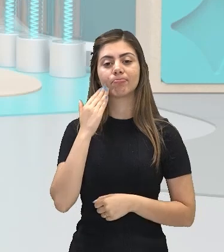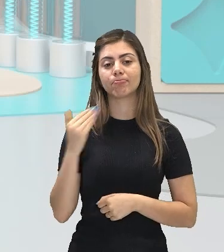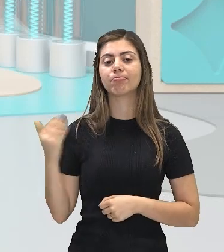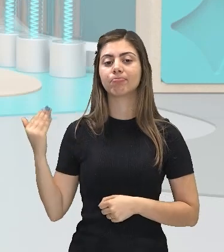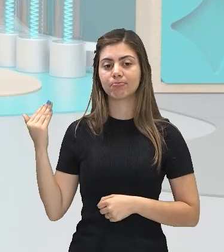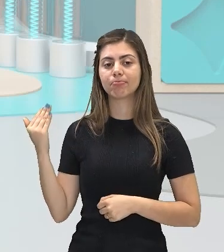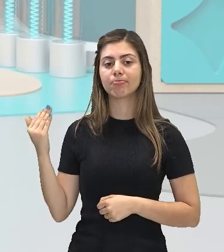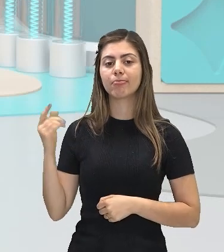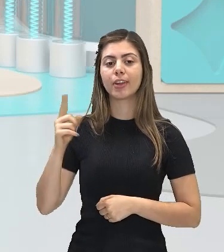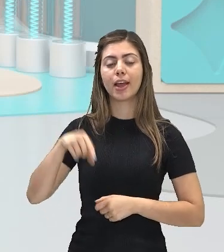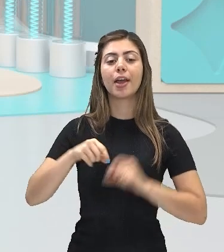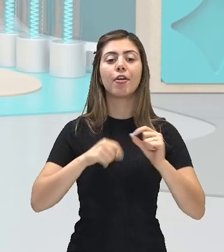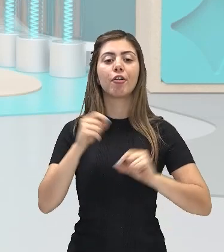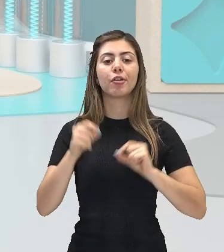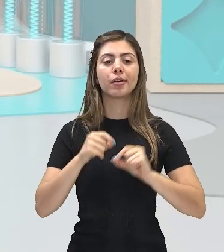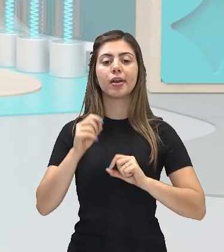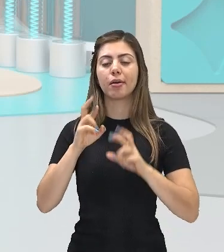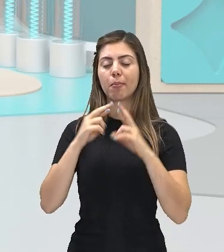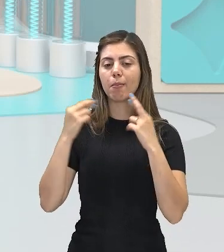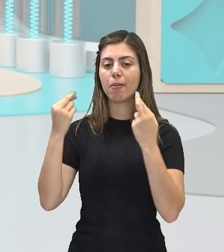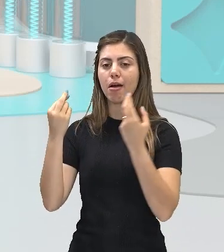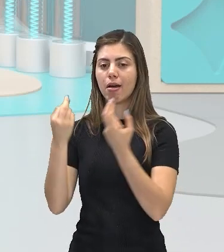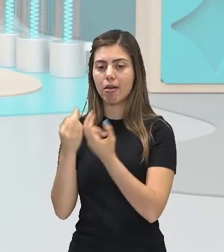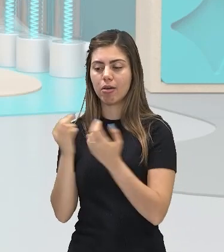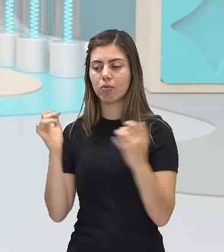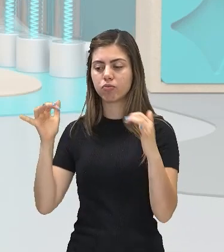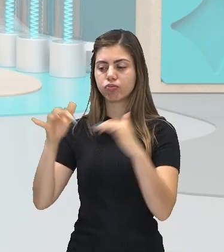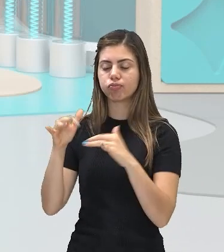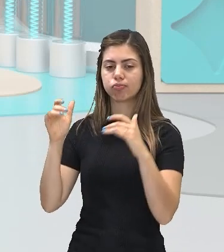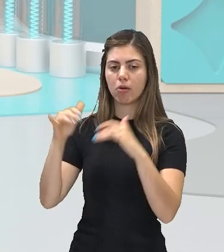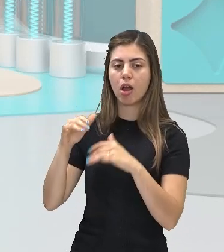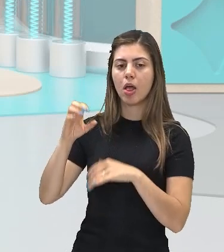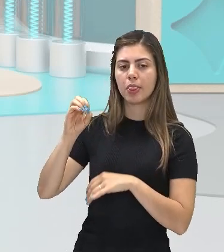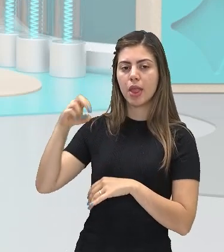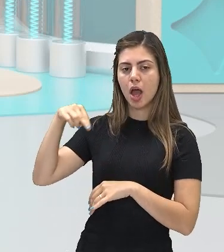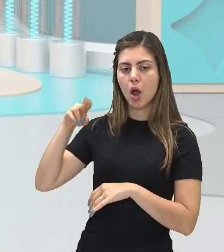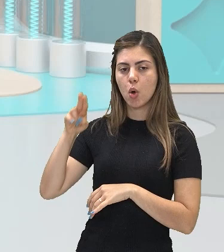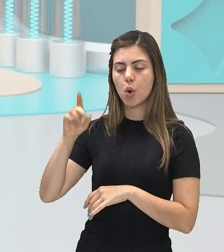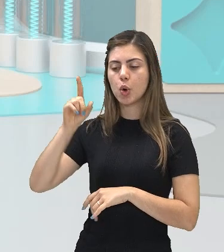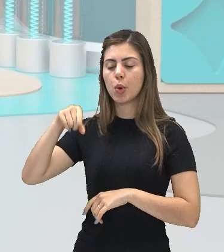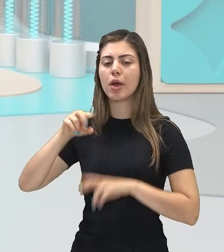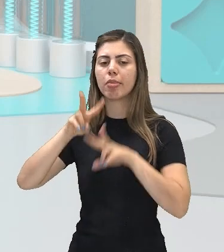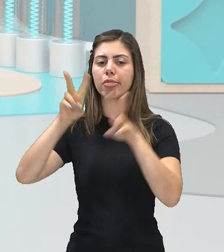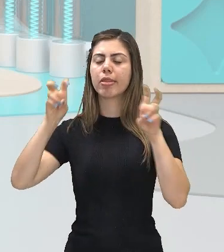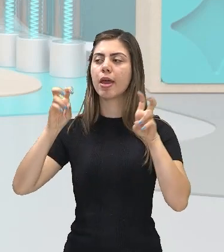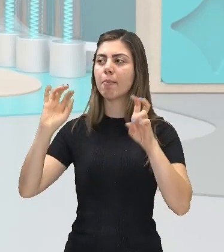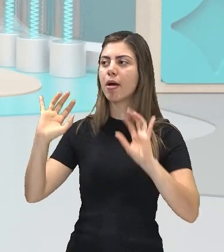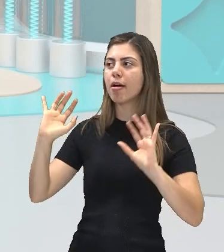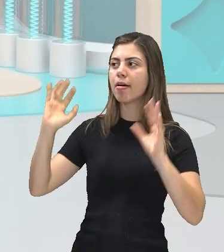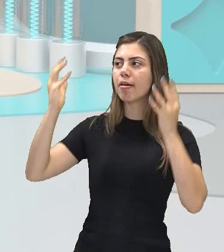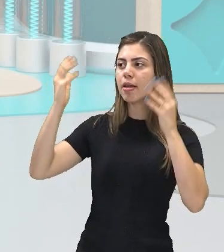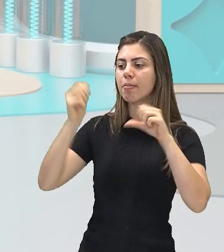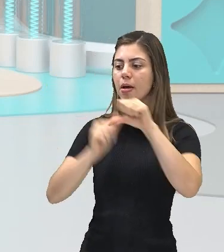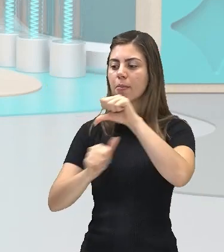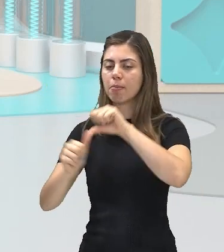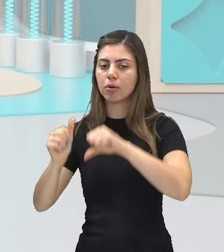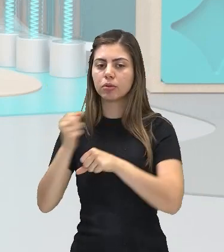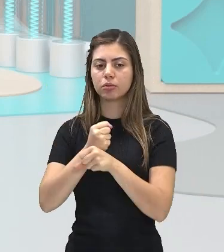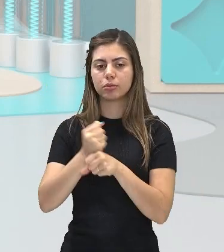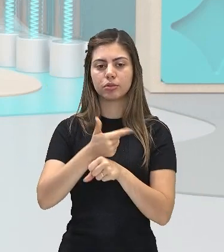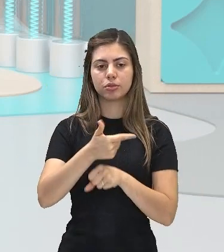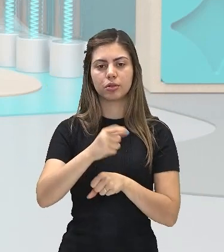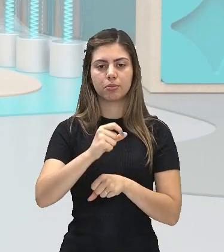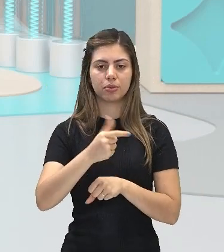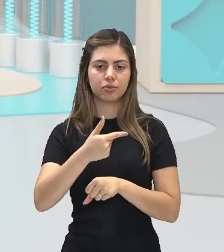aí. A Conferência das Nações Unidas sobre Mudanças Climáticas de 2023,